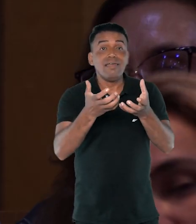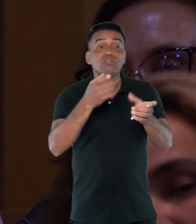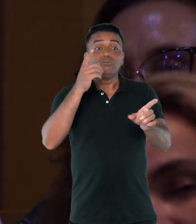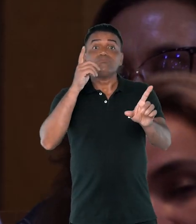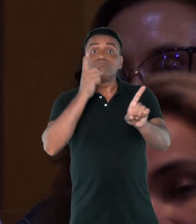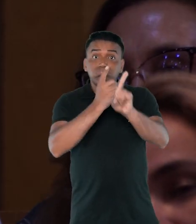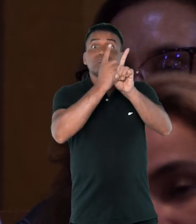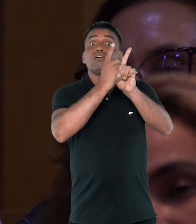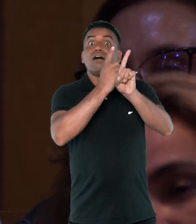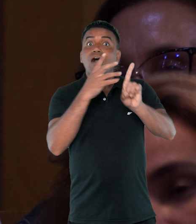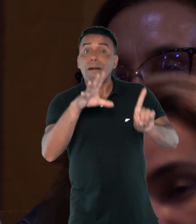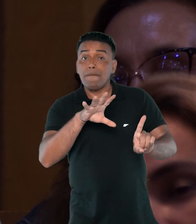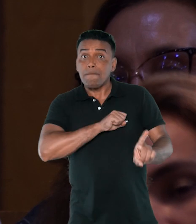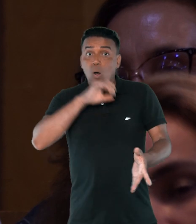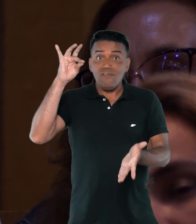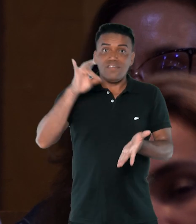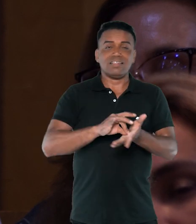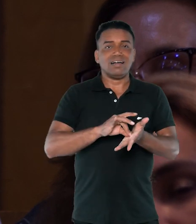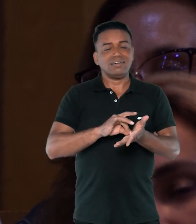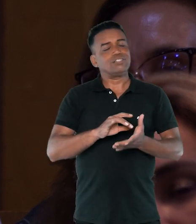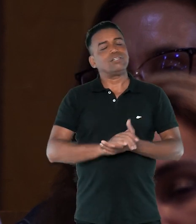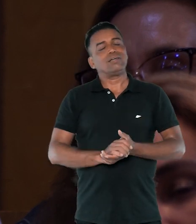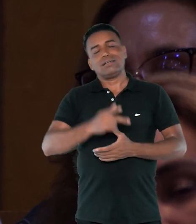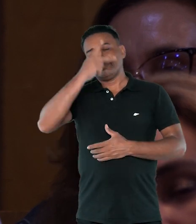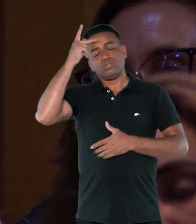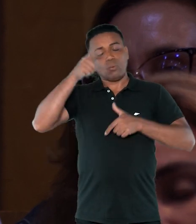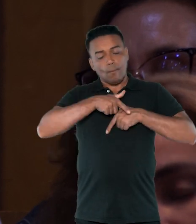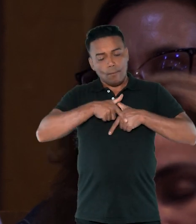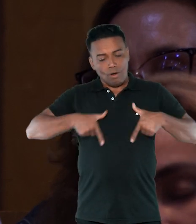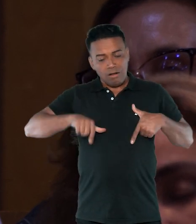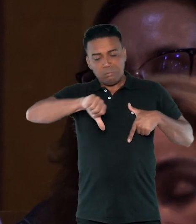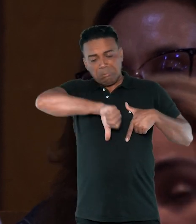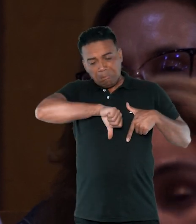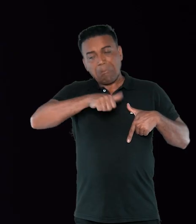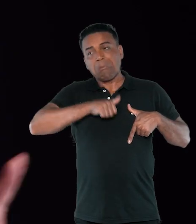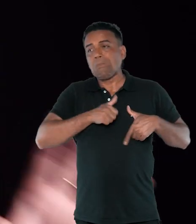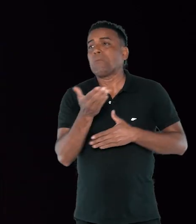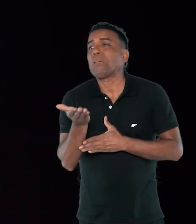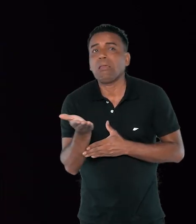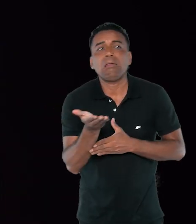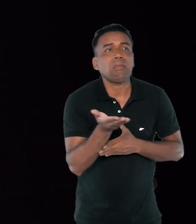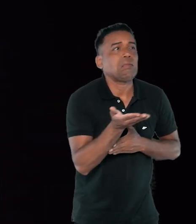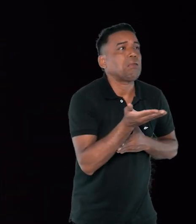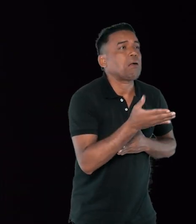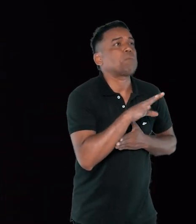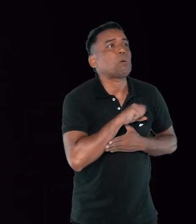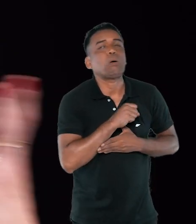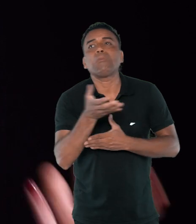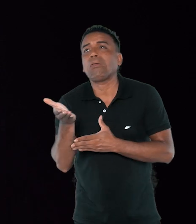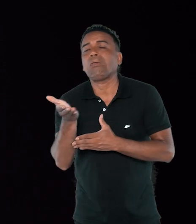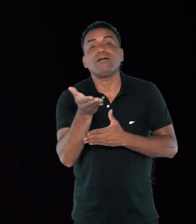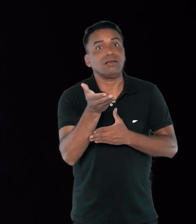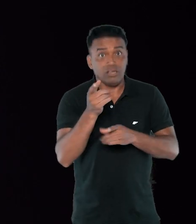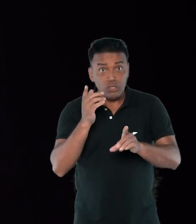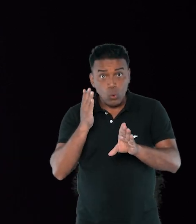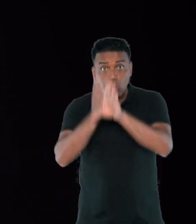amor, muita gente esvaziada de autoestima, mendigando esse amor e achando que quando o amor for